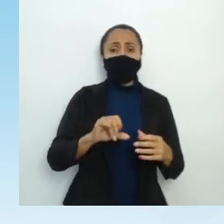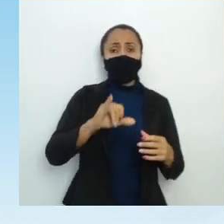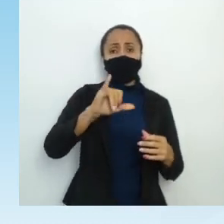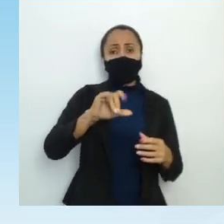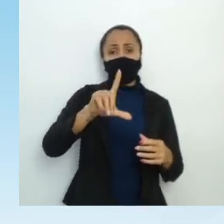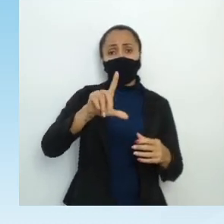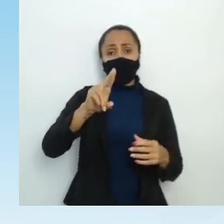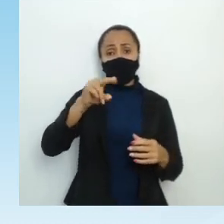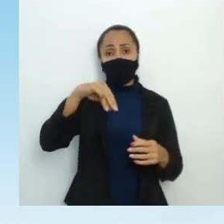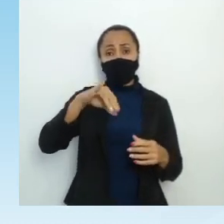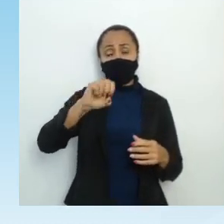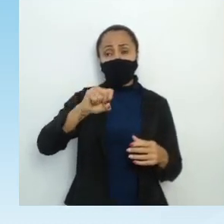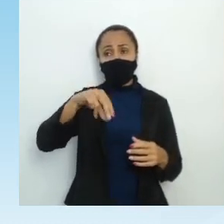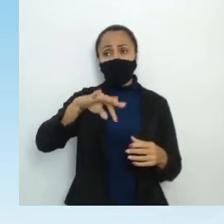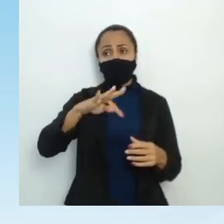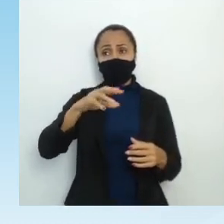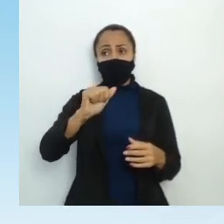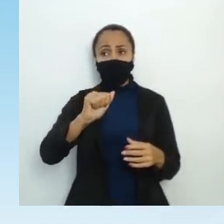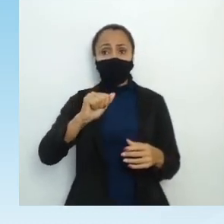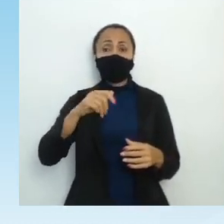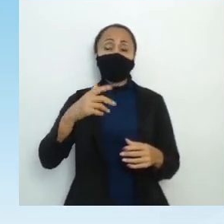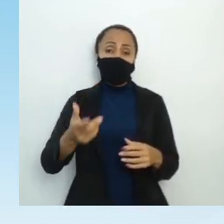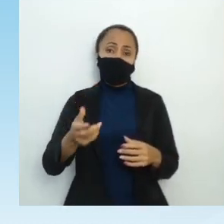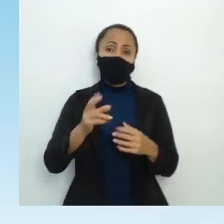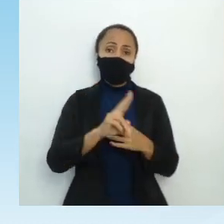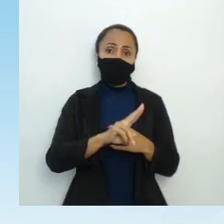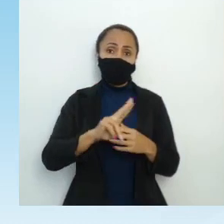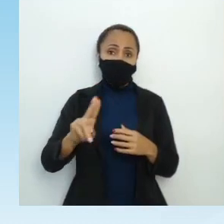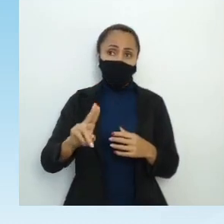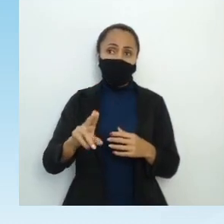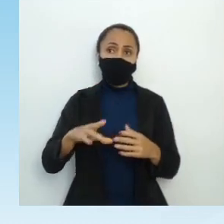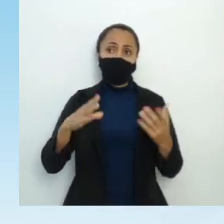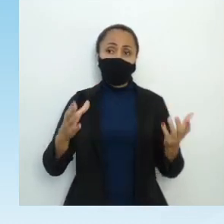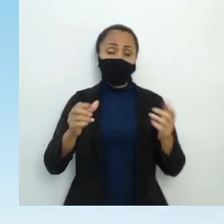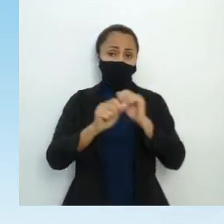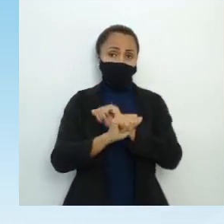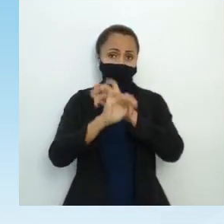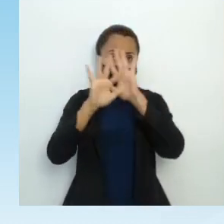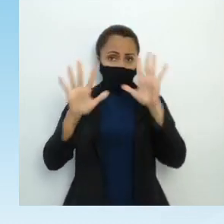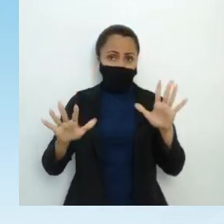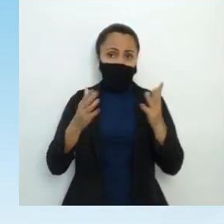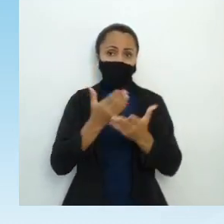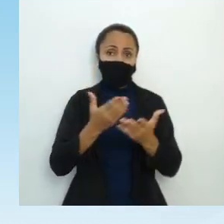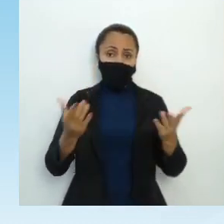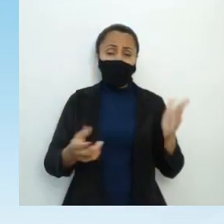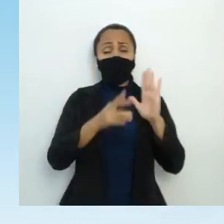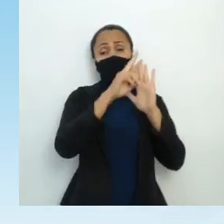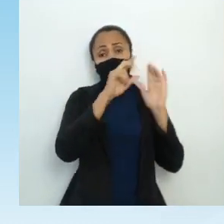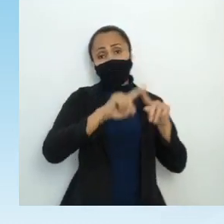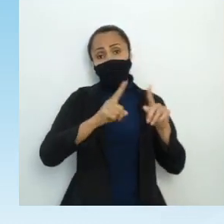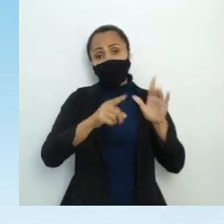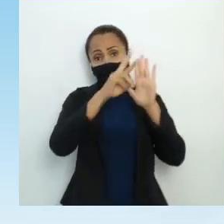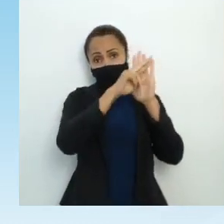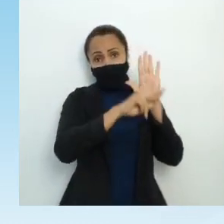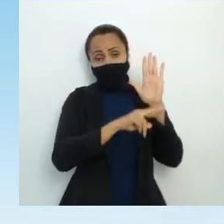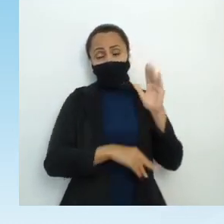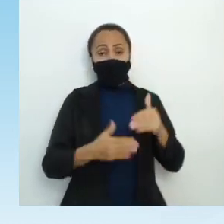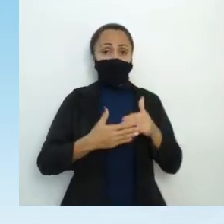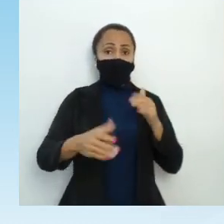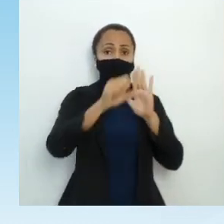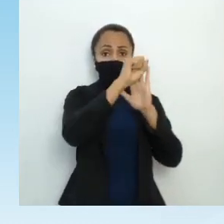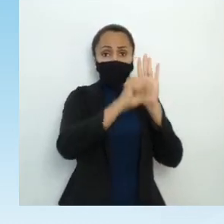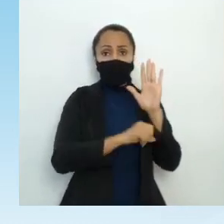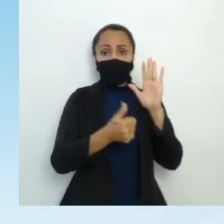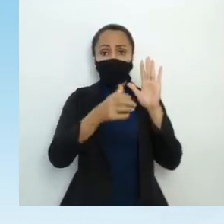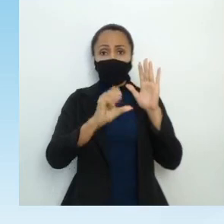seria absolutista. Esses serão chamados de déspotas esclarecidos. Mas, via de regra, a partir do século XVIII, cada vez